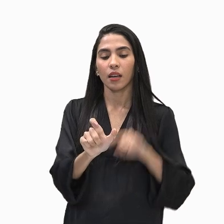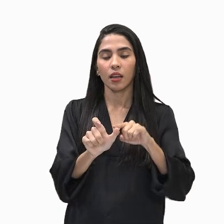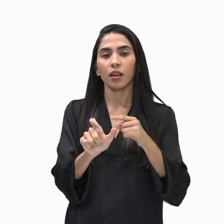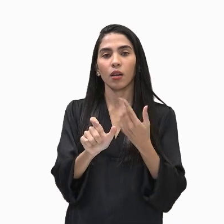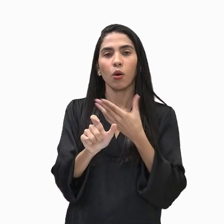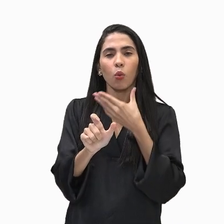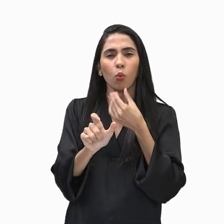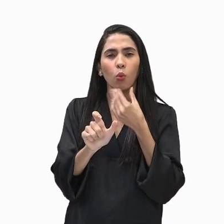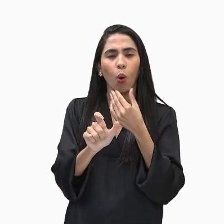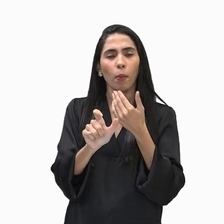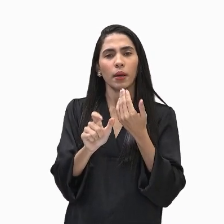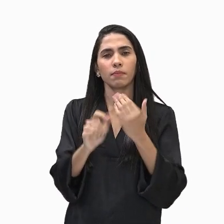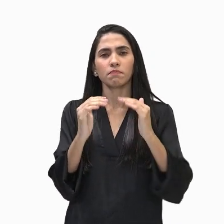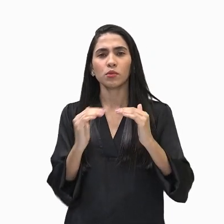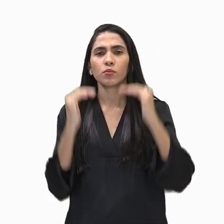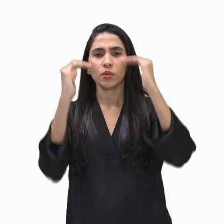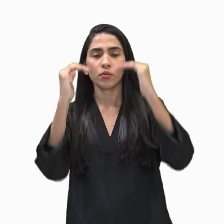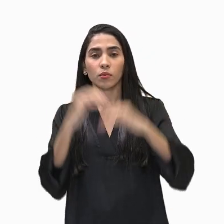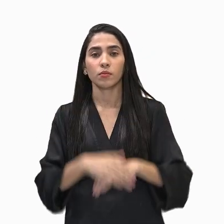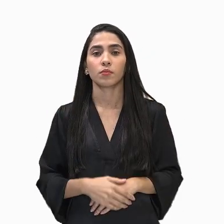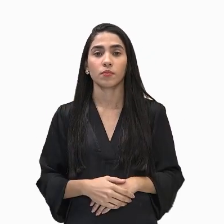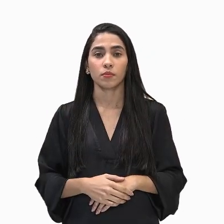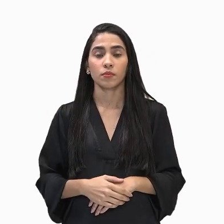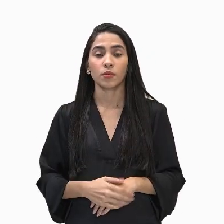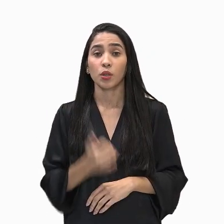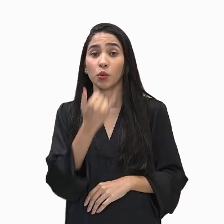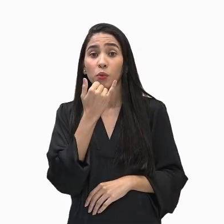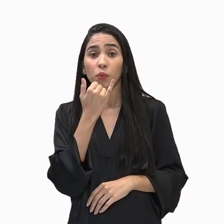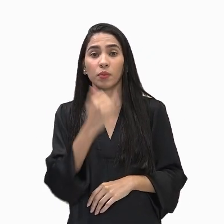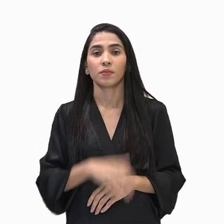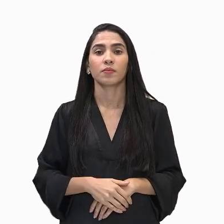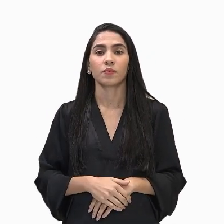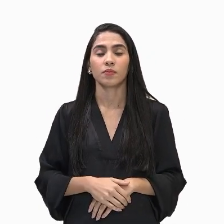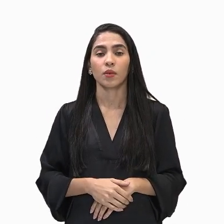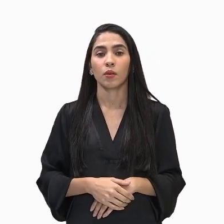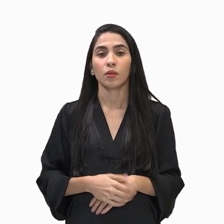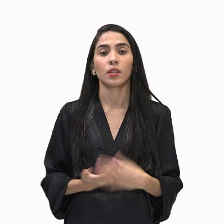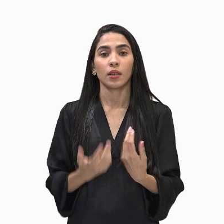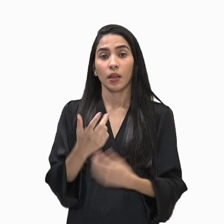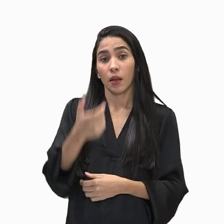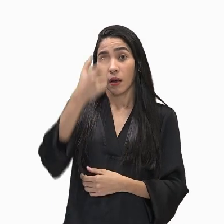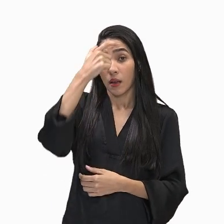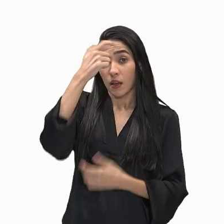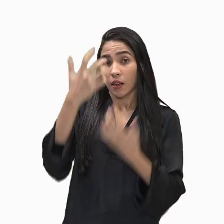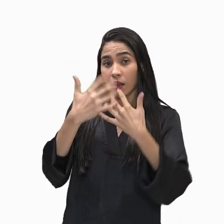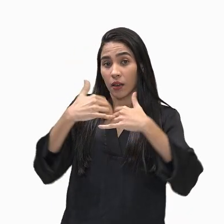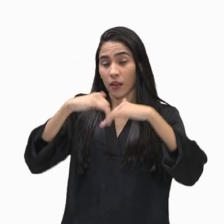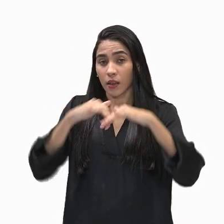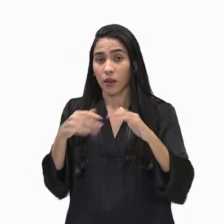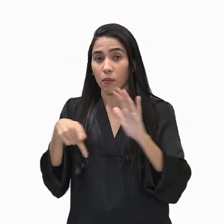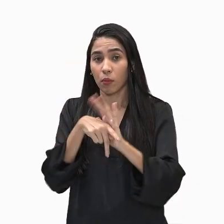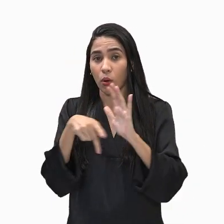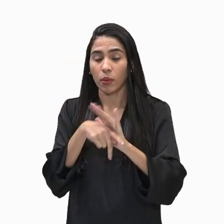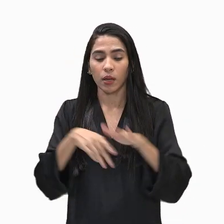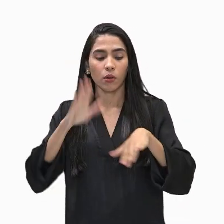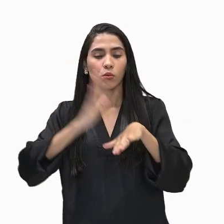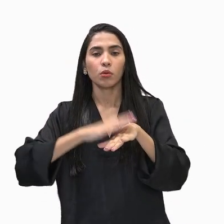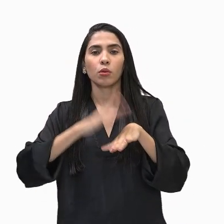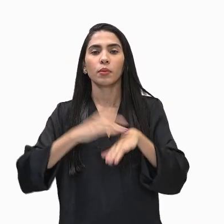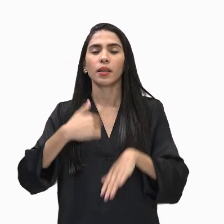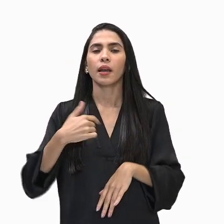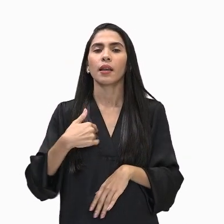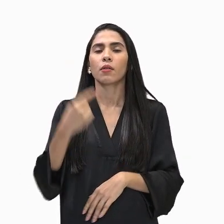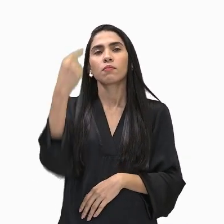coisas? Porque o renascimento, a racionalização do homem, né? A minha capacidade de